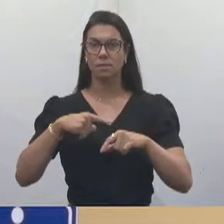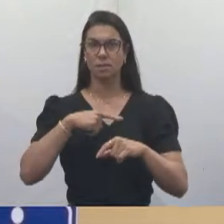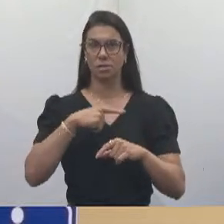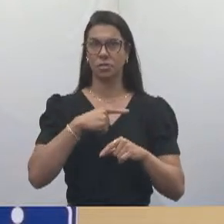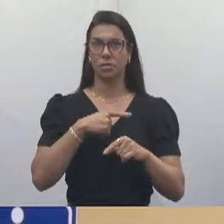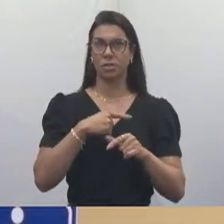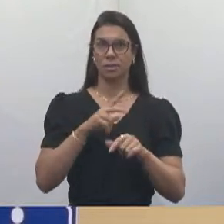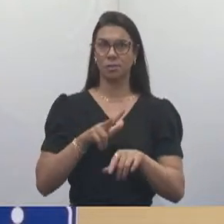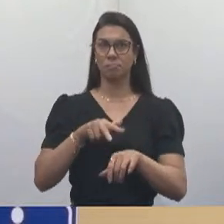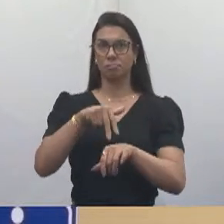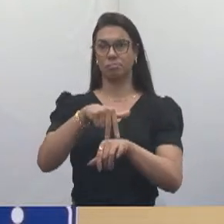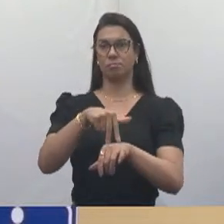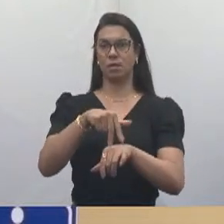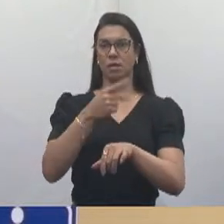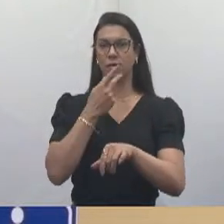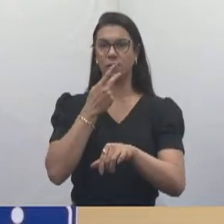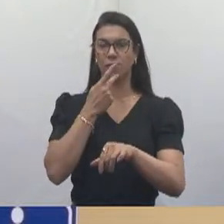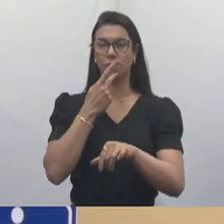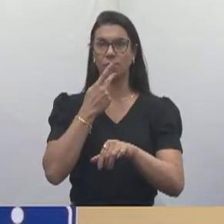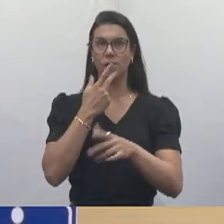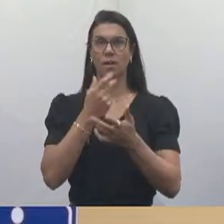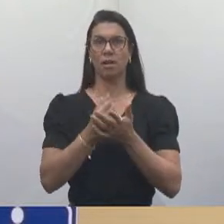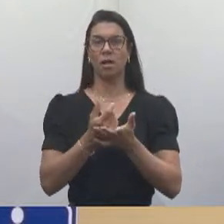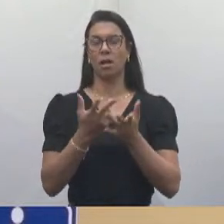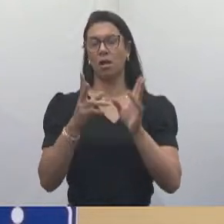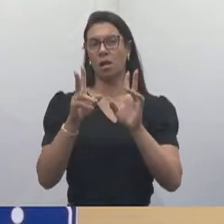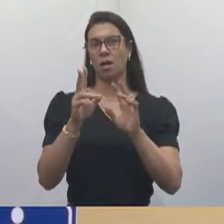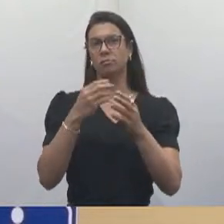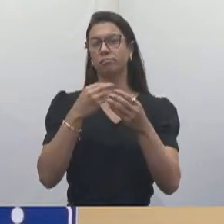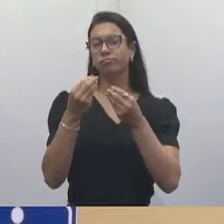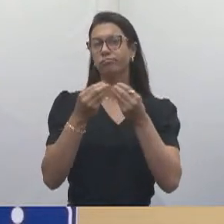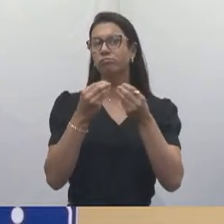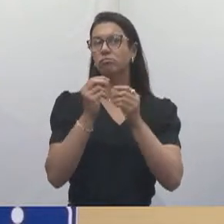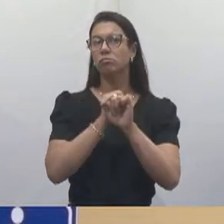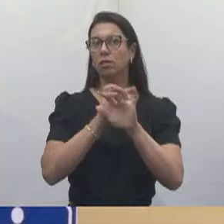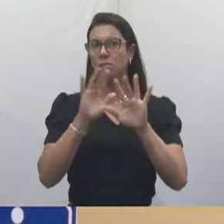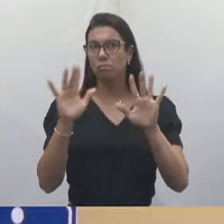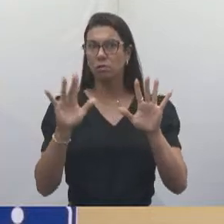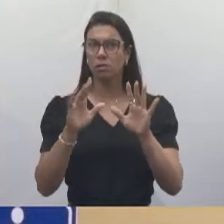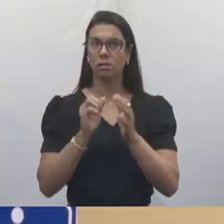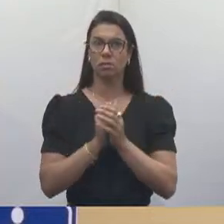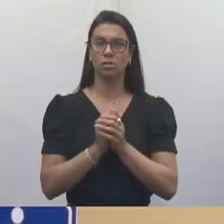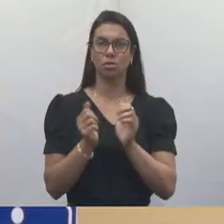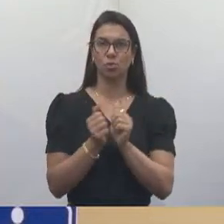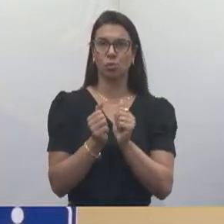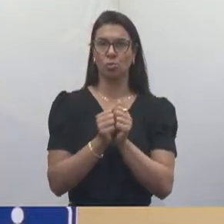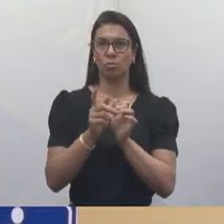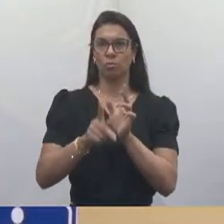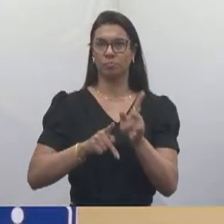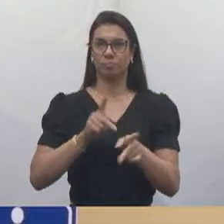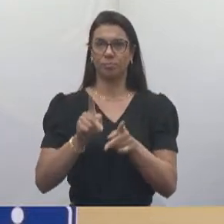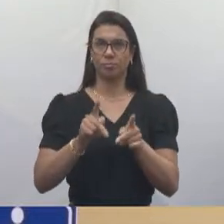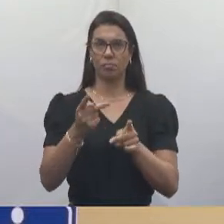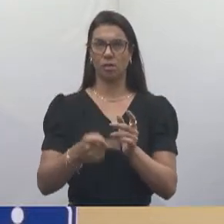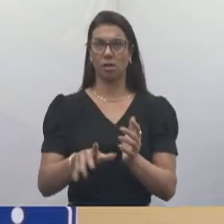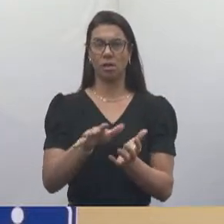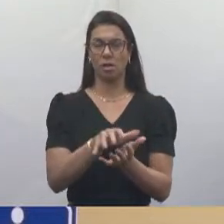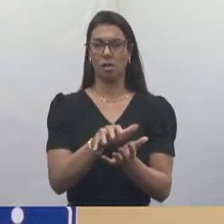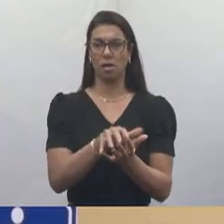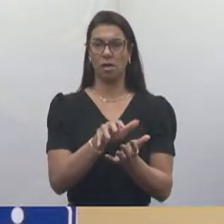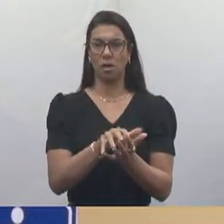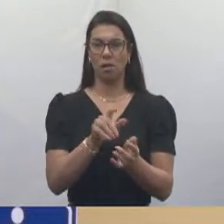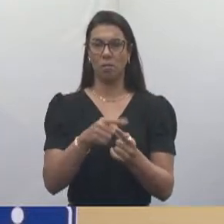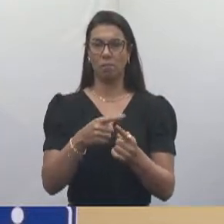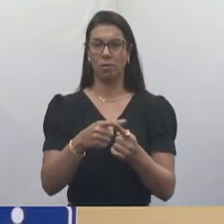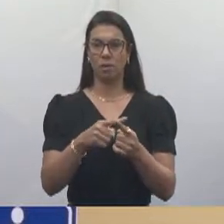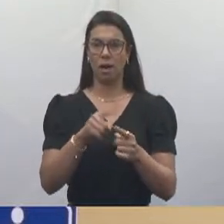subir nessa tribuna e dialogar com transparência com a população de Jacareí, porque isso nos preocupa, isso nos